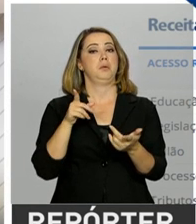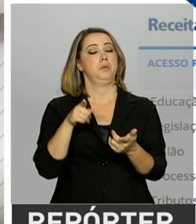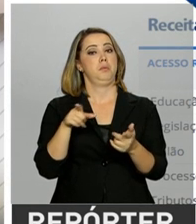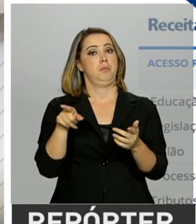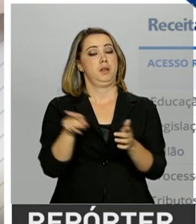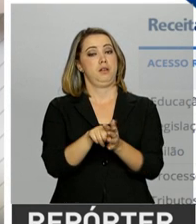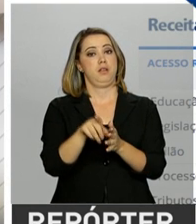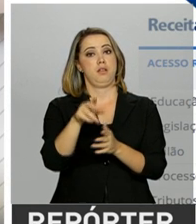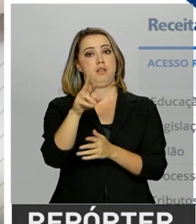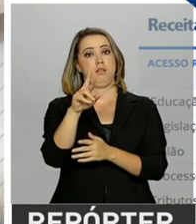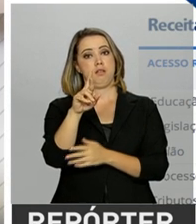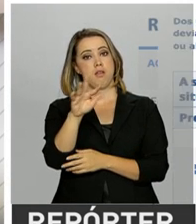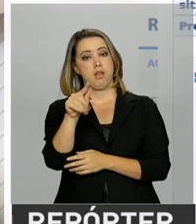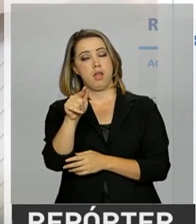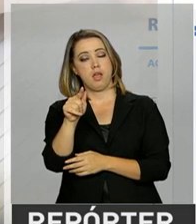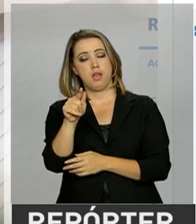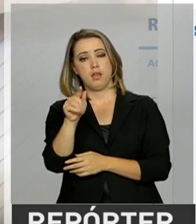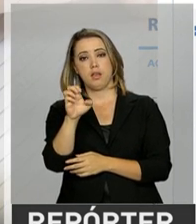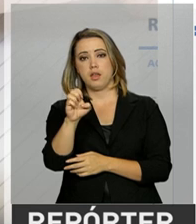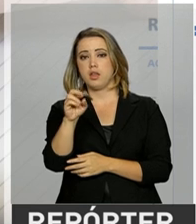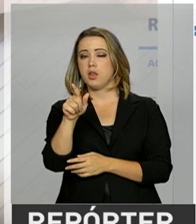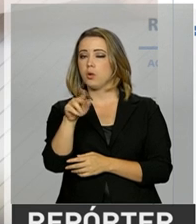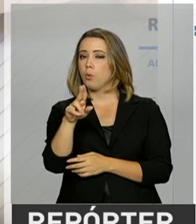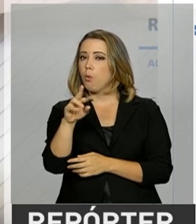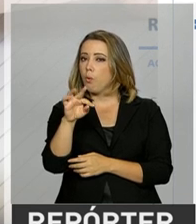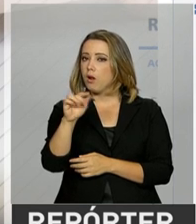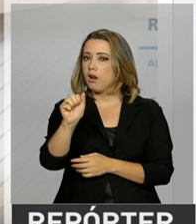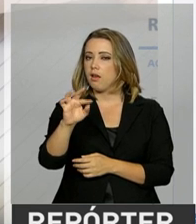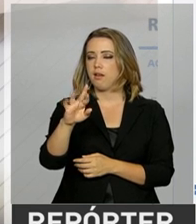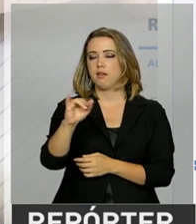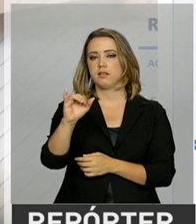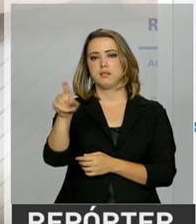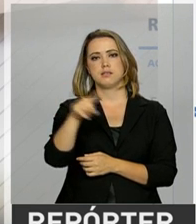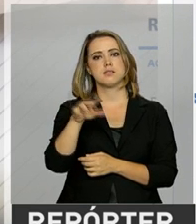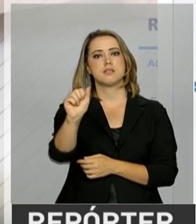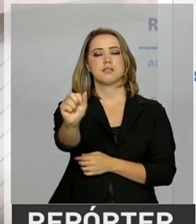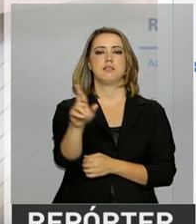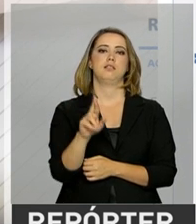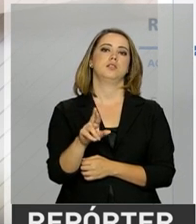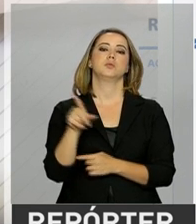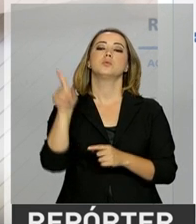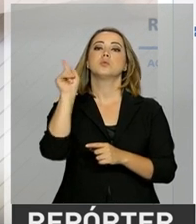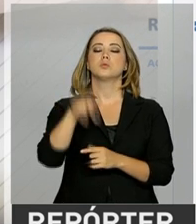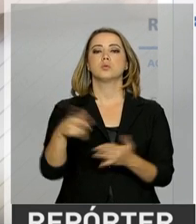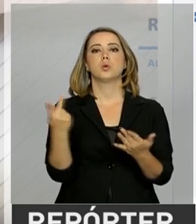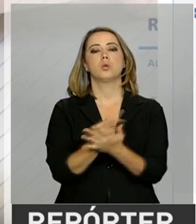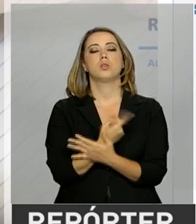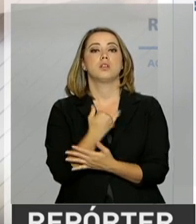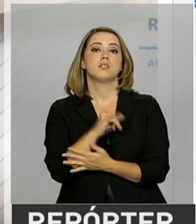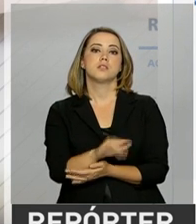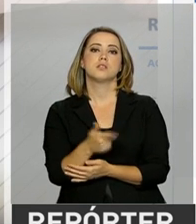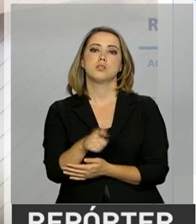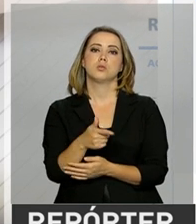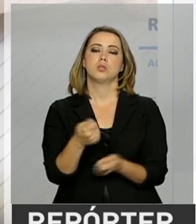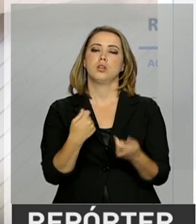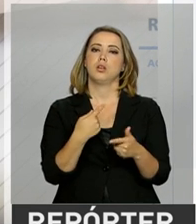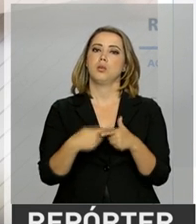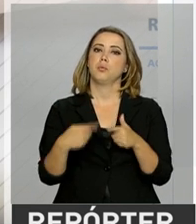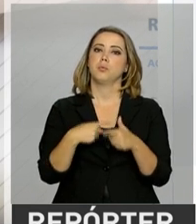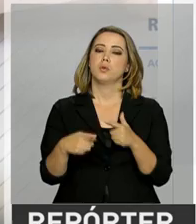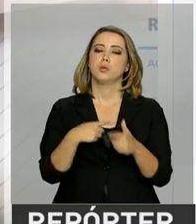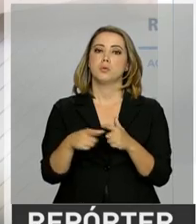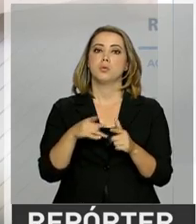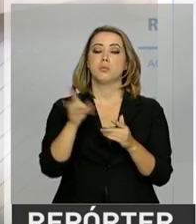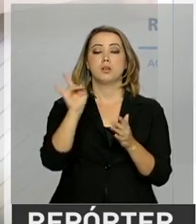preciso clicar em regularizar cadastro CPF a regularização poderá ser feita quando não houver pendência na entrega